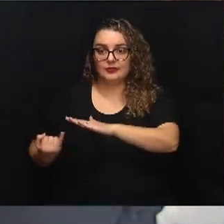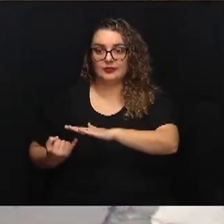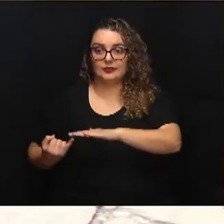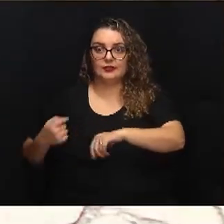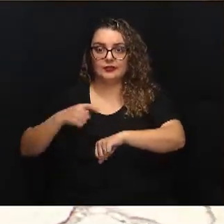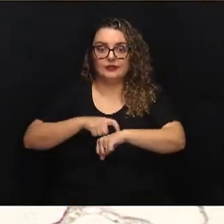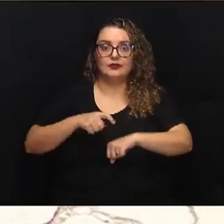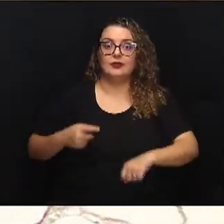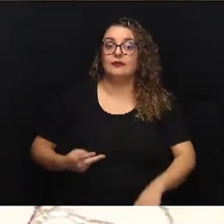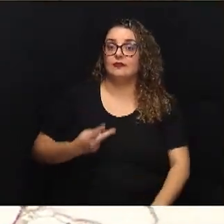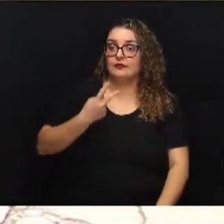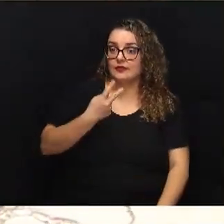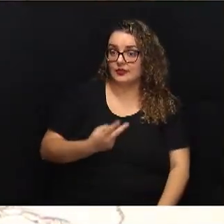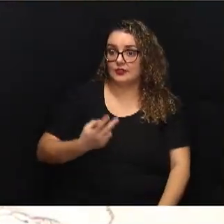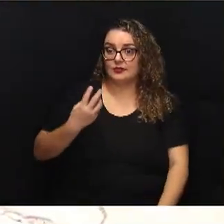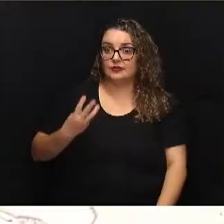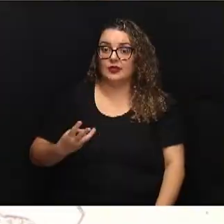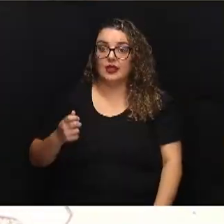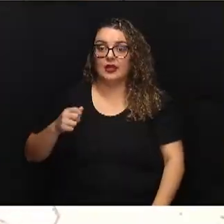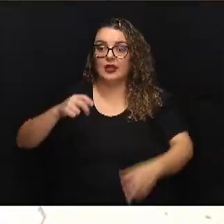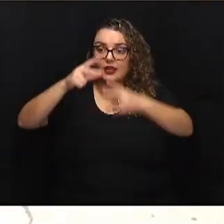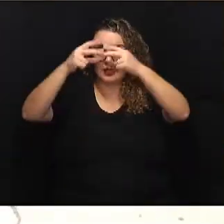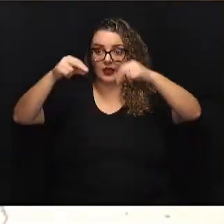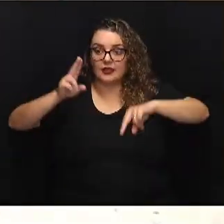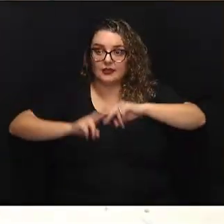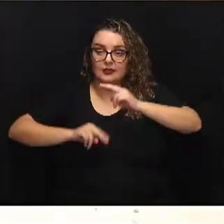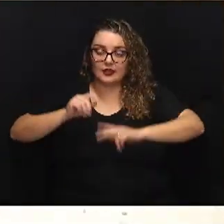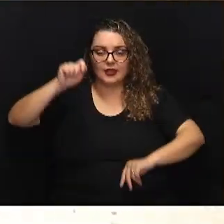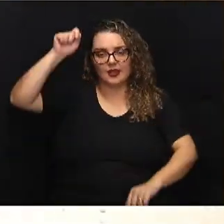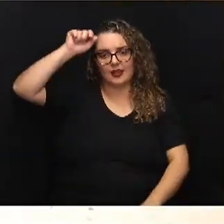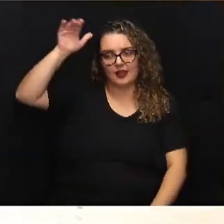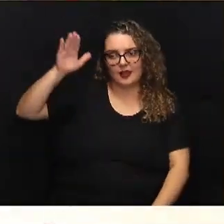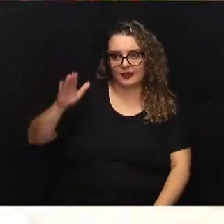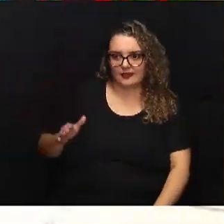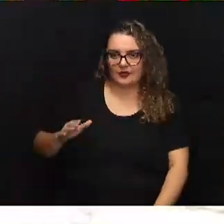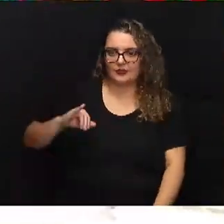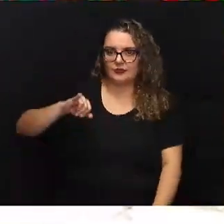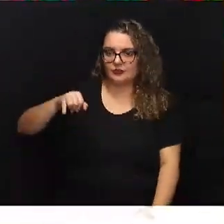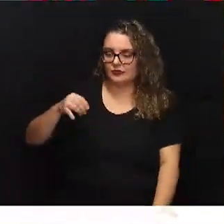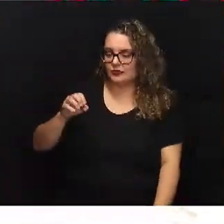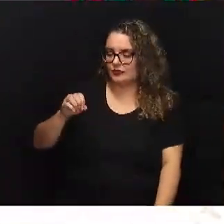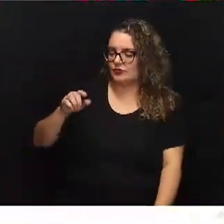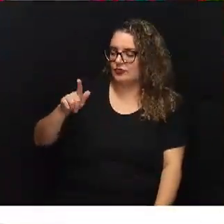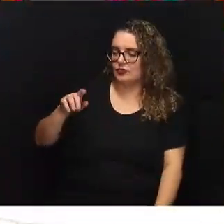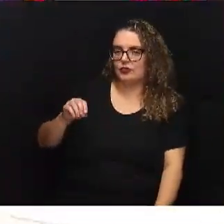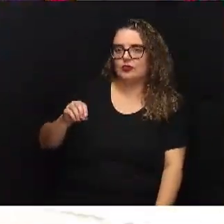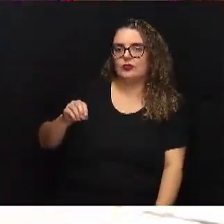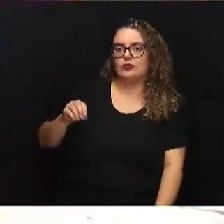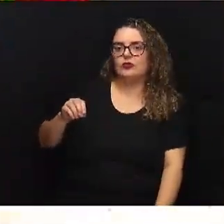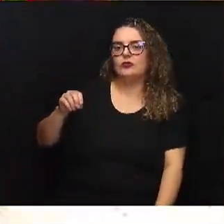o 23º Arraial Afro-Julino do Jongo Dito Ribeiro, realizado na Casa de Cultura Fazenda